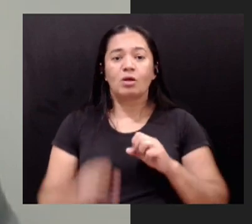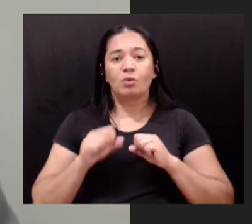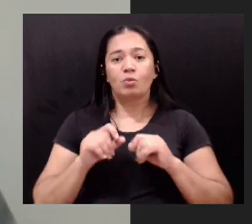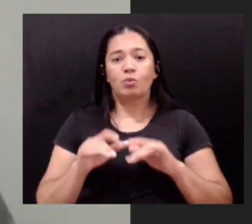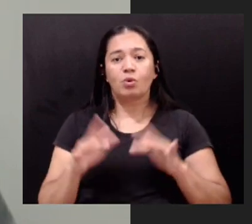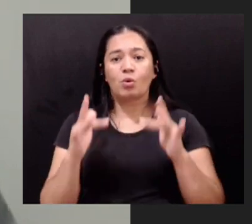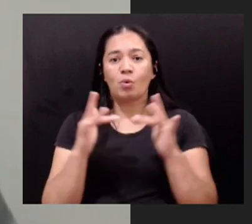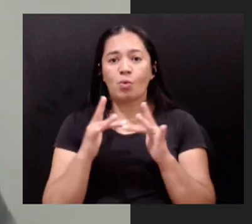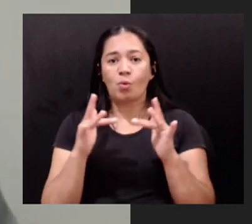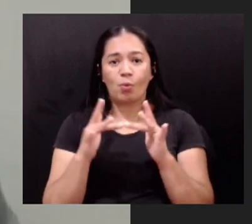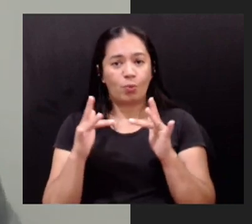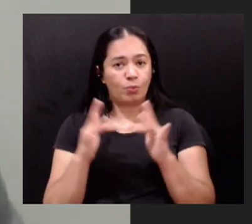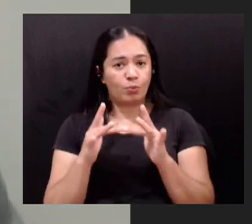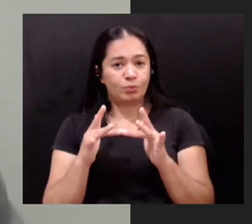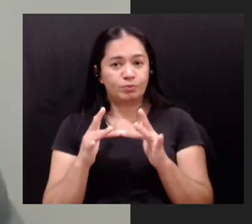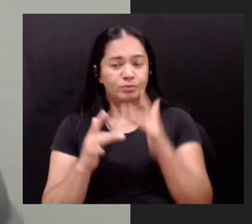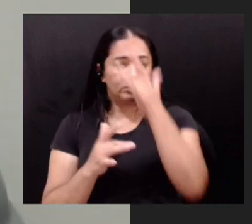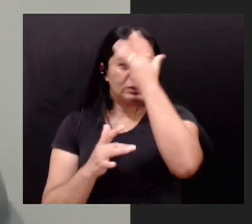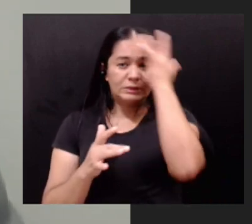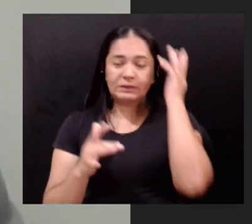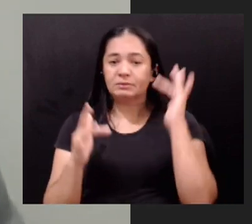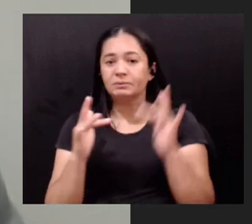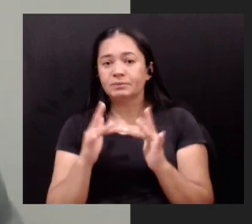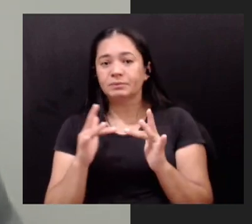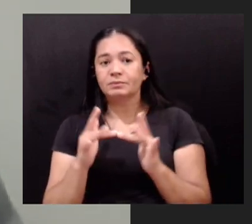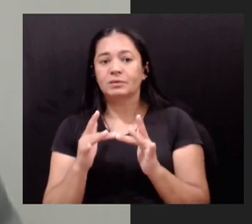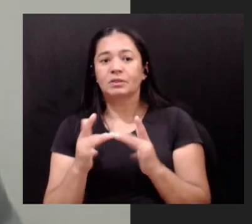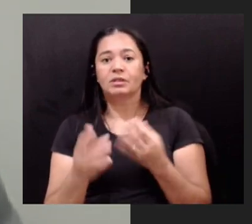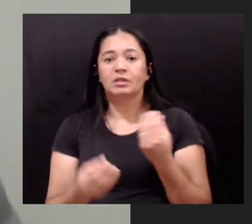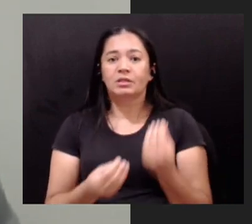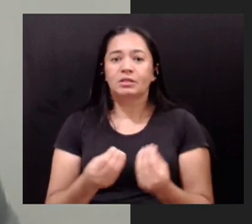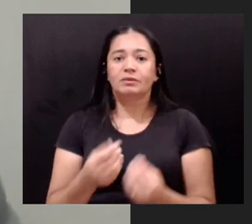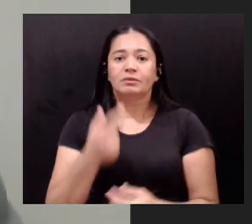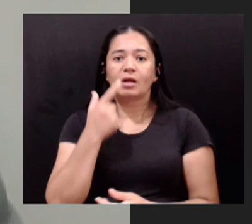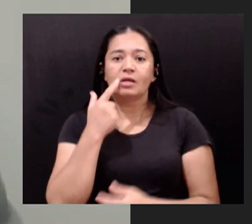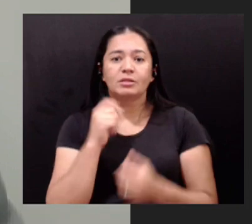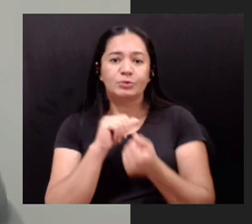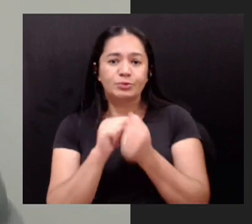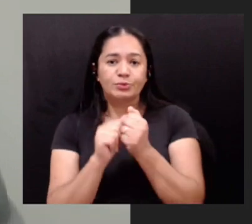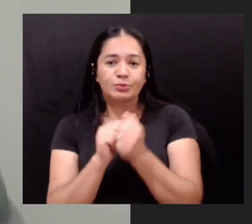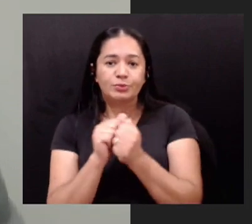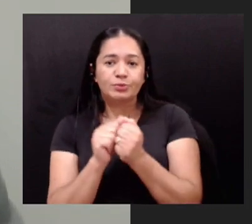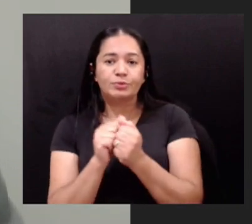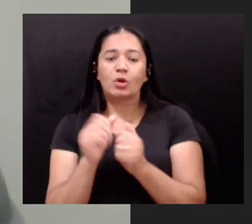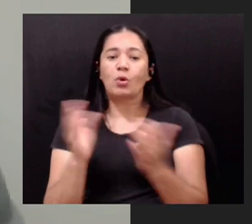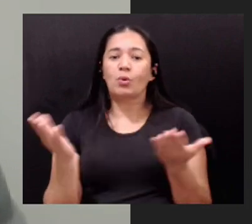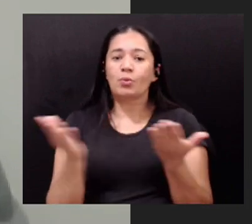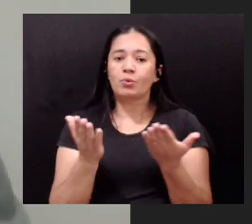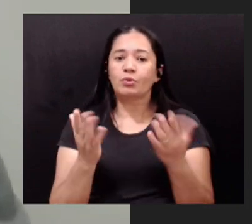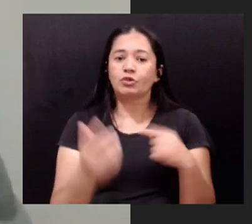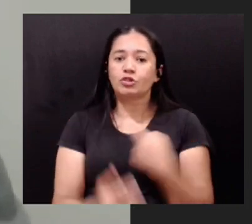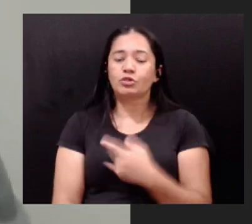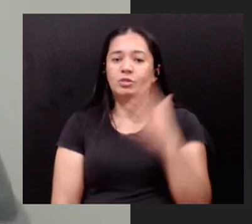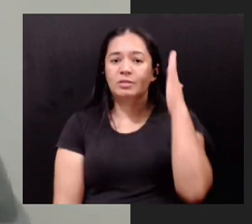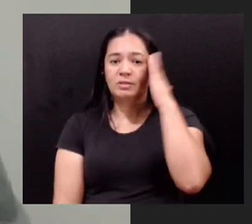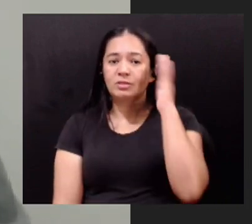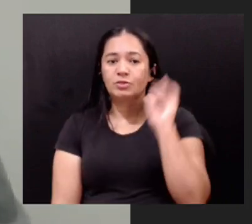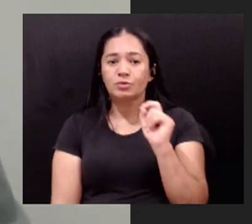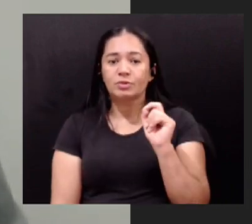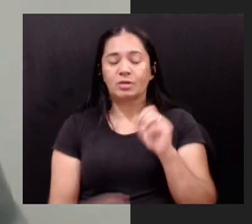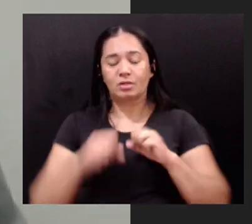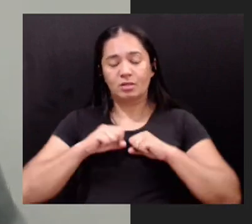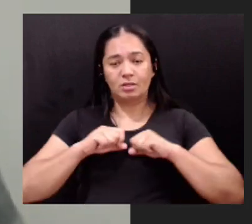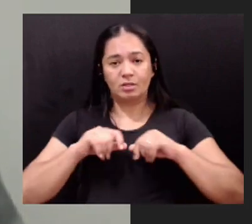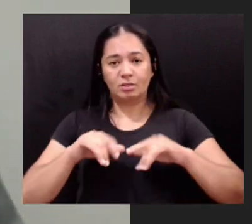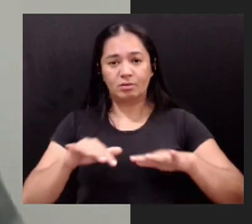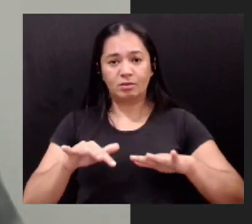De pessoa para pessoa, contato de saliva. Hoje, a gente entende que a transmissão,